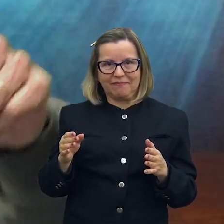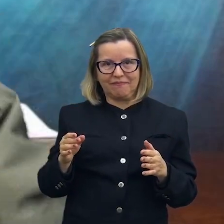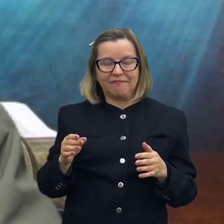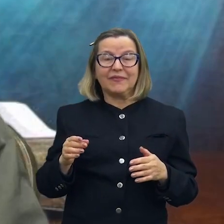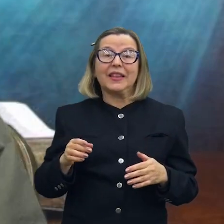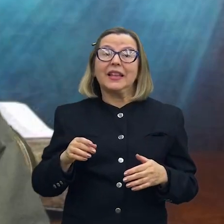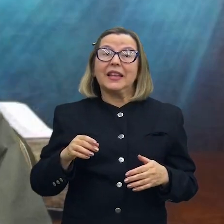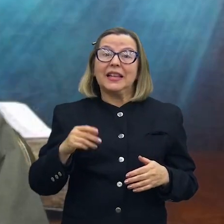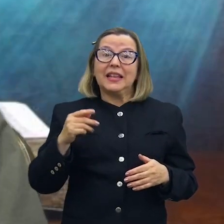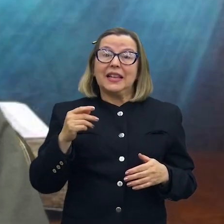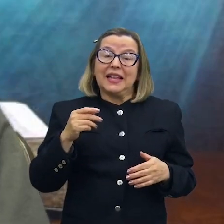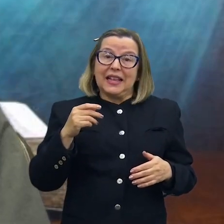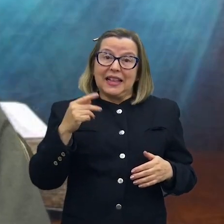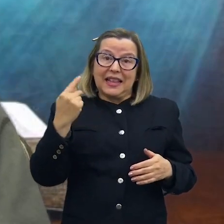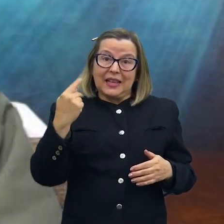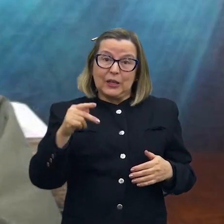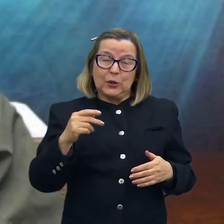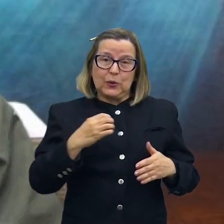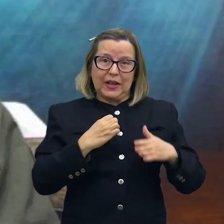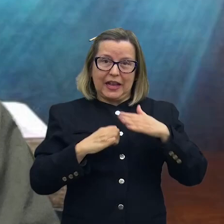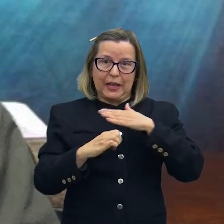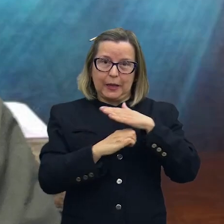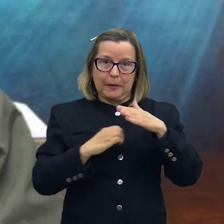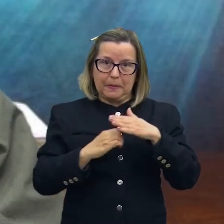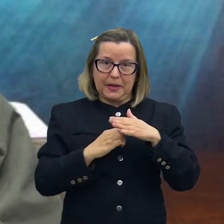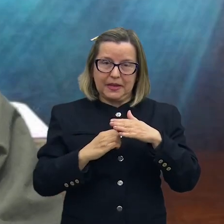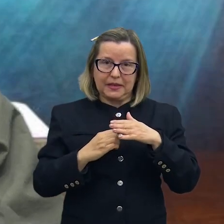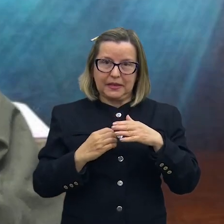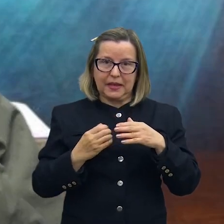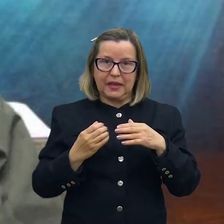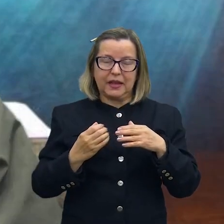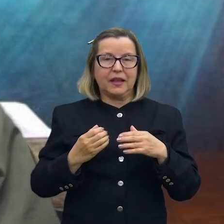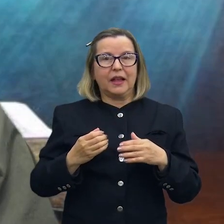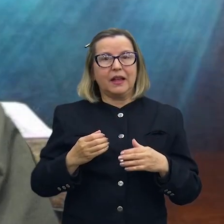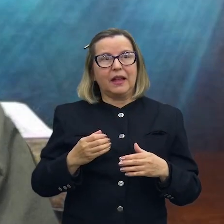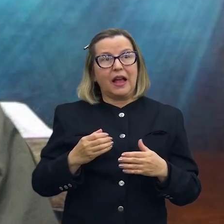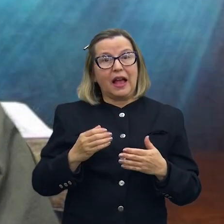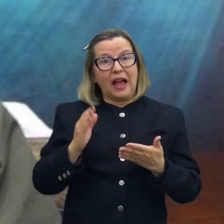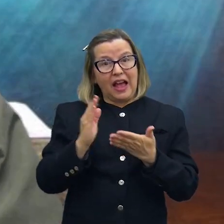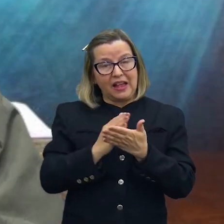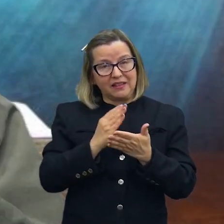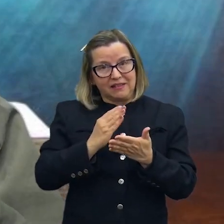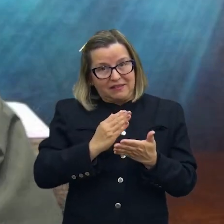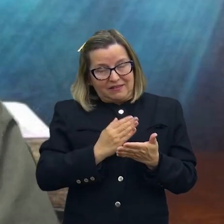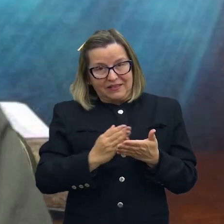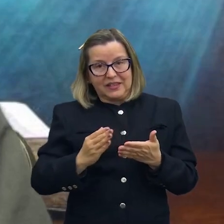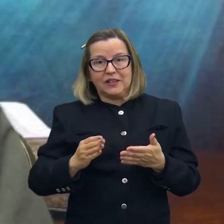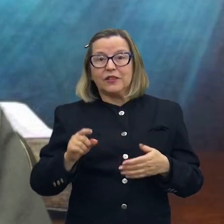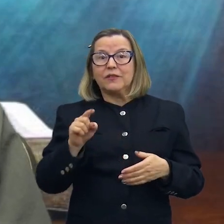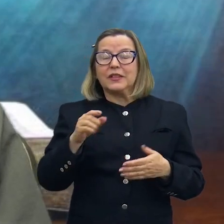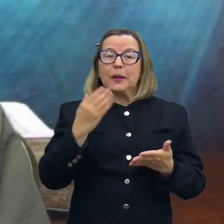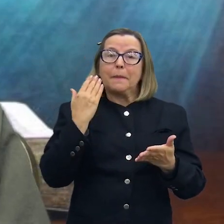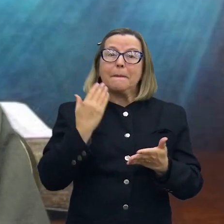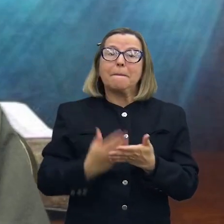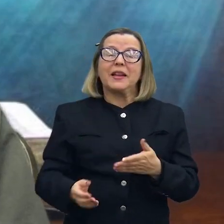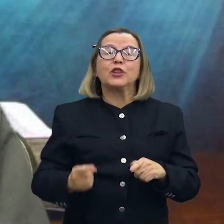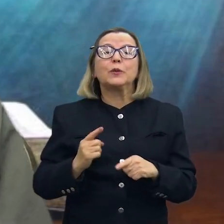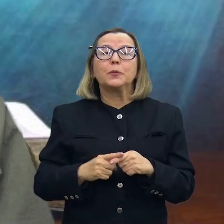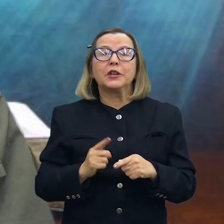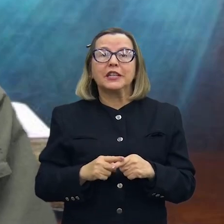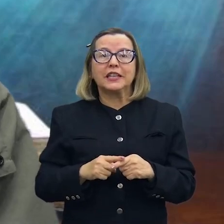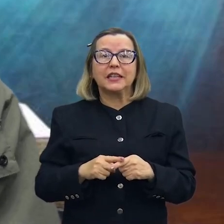empresa, muitos perderam o emprego. Por quê? Na hora que passa o facão, aqueles incompetentes que não se importam com o trabalho são mandados